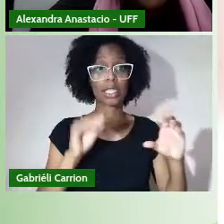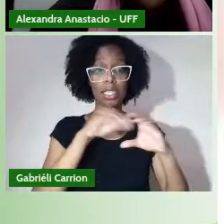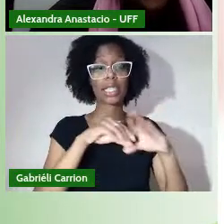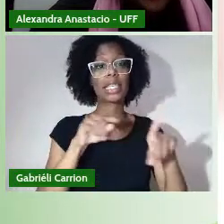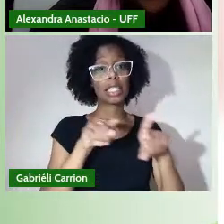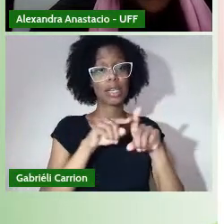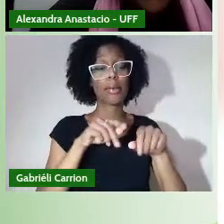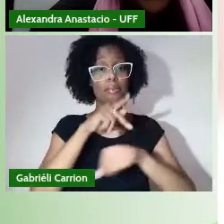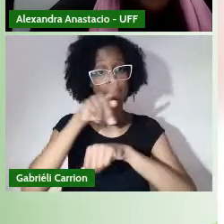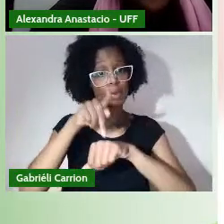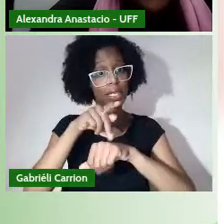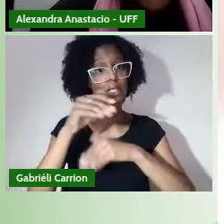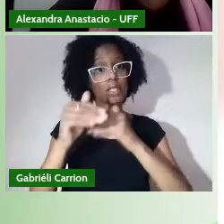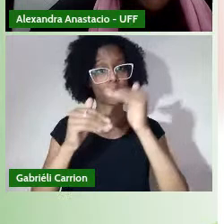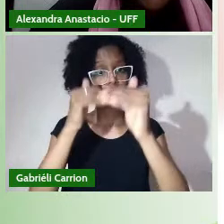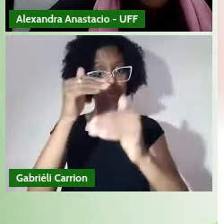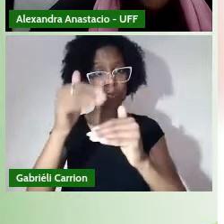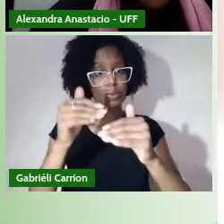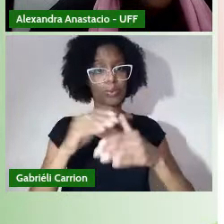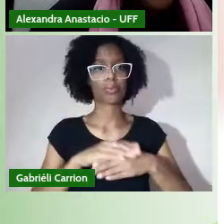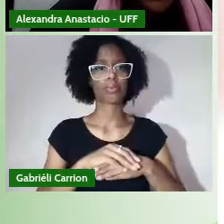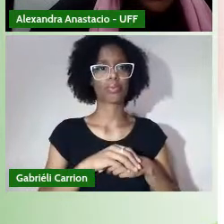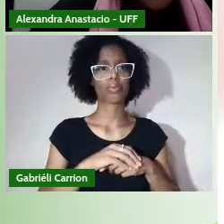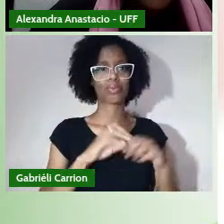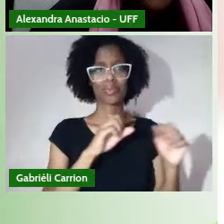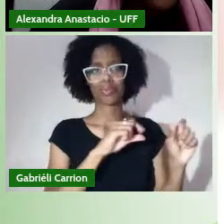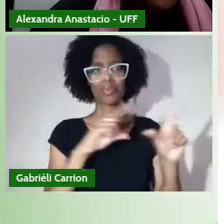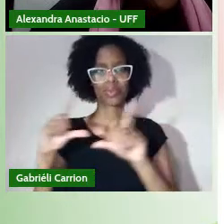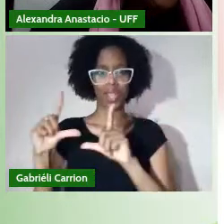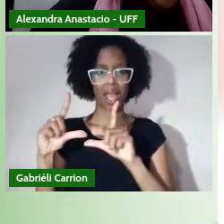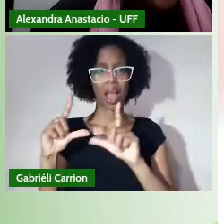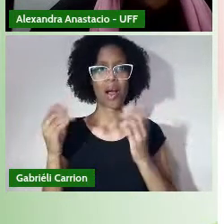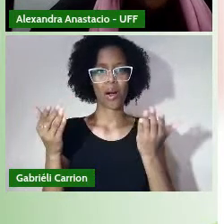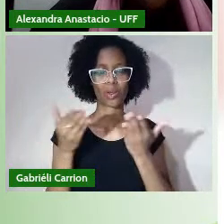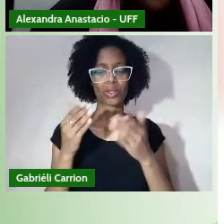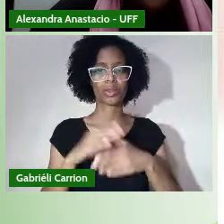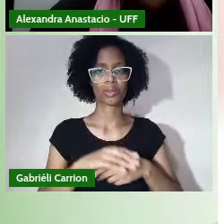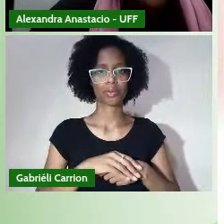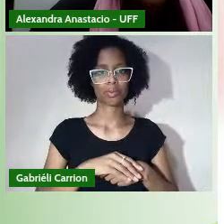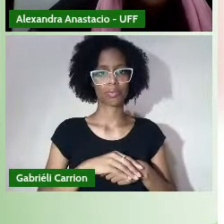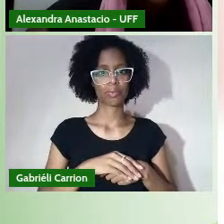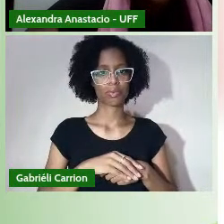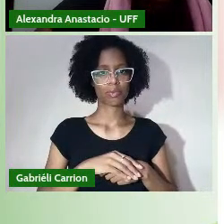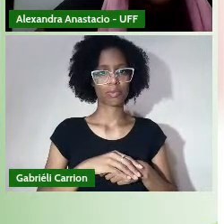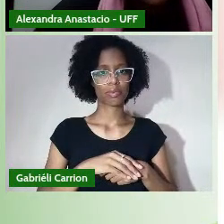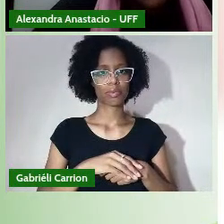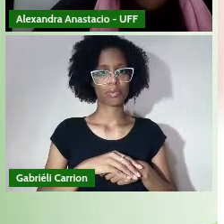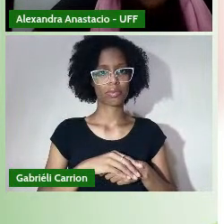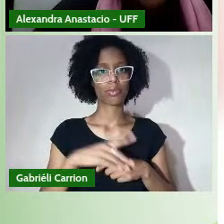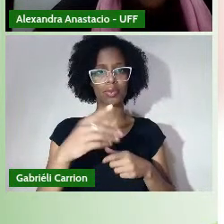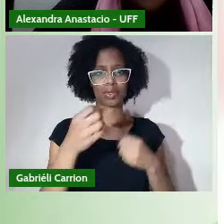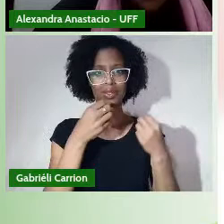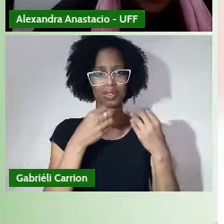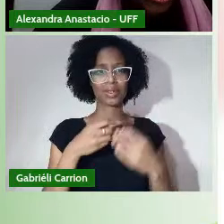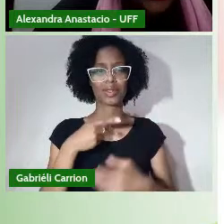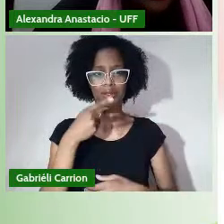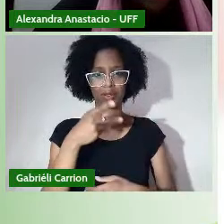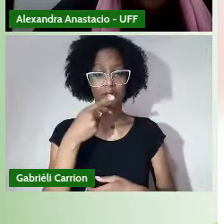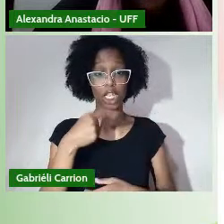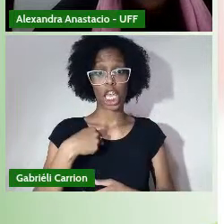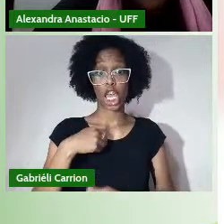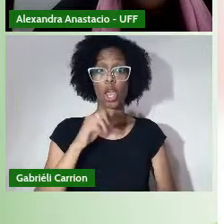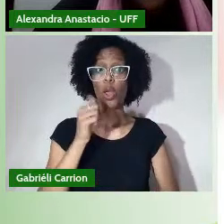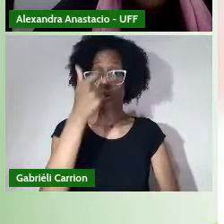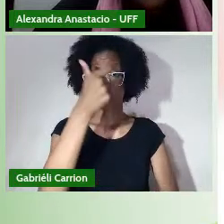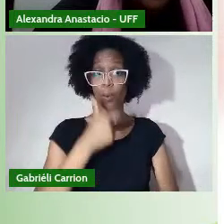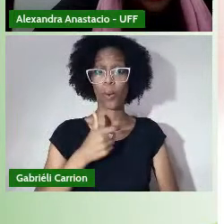país. Próximo, por favor. Né? No próximo slide, eu me coloco um pouco nesse lugar de fala. Né? Eu sou a Alexandra, como